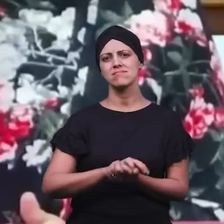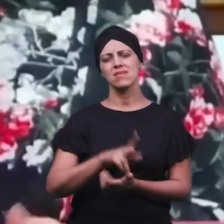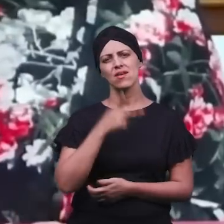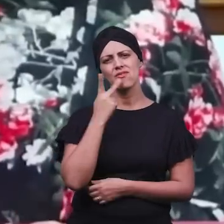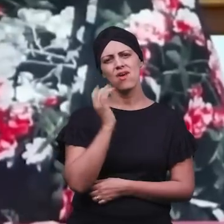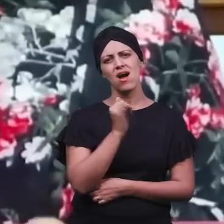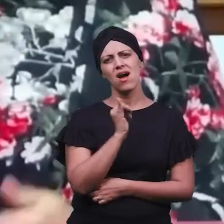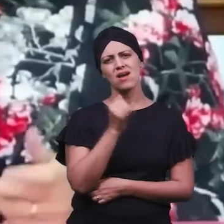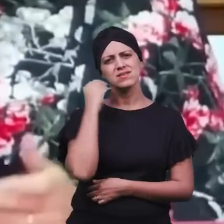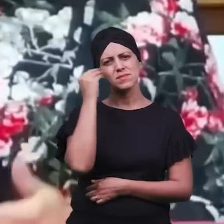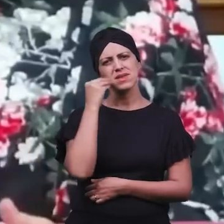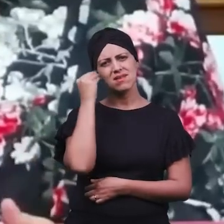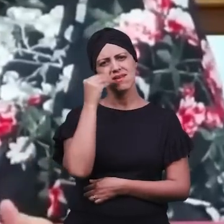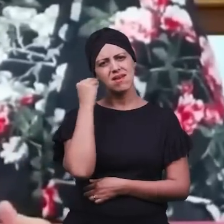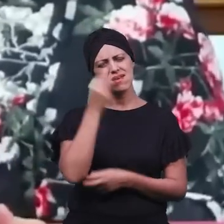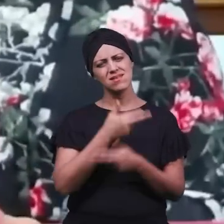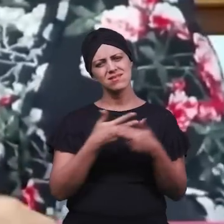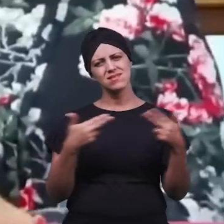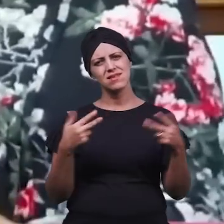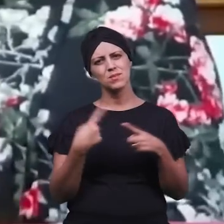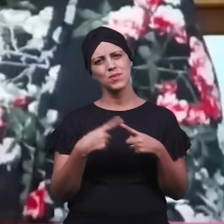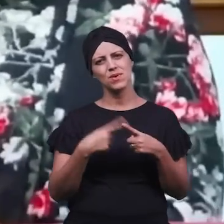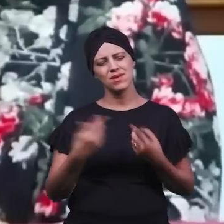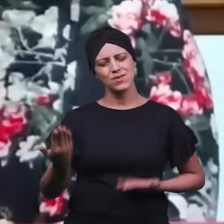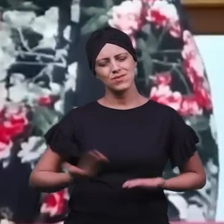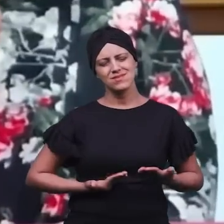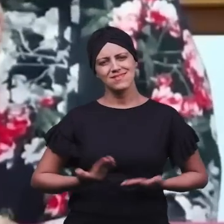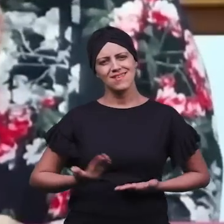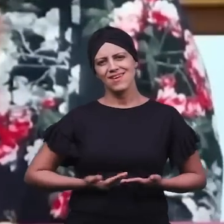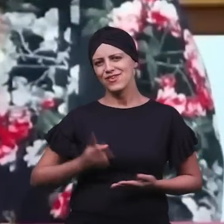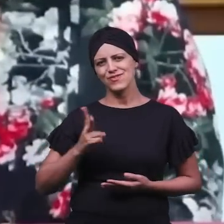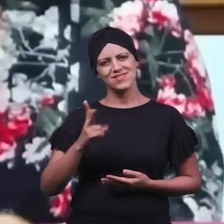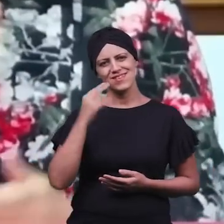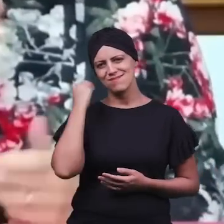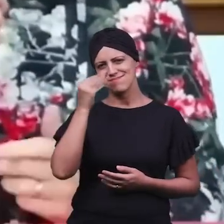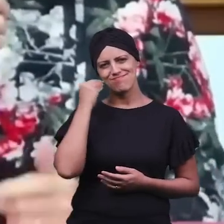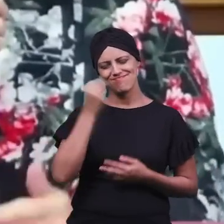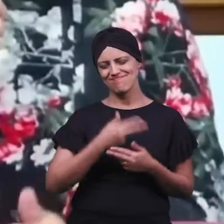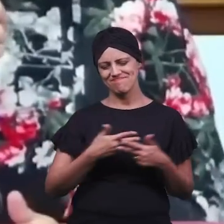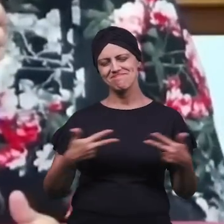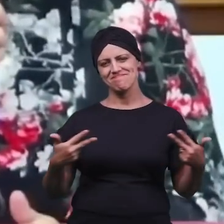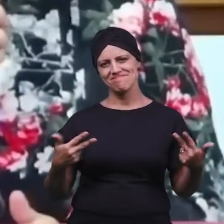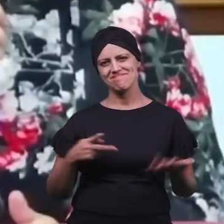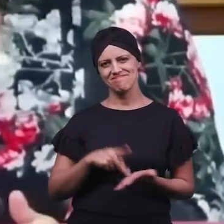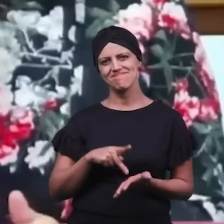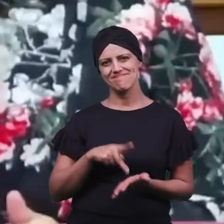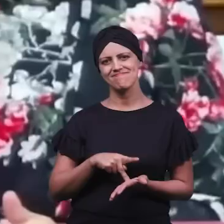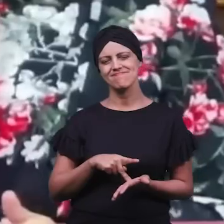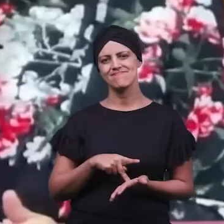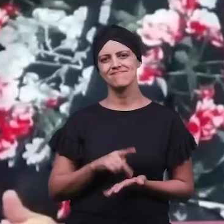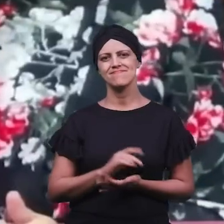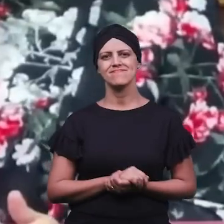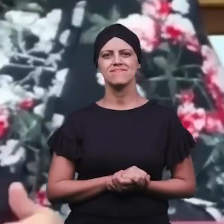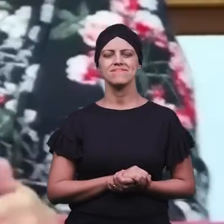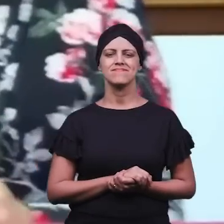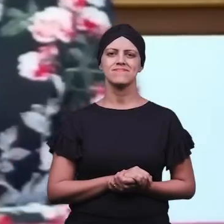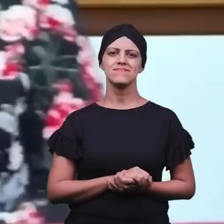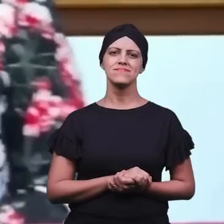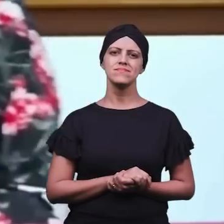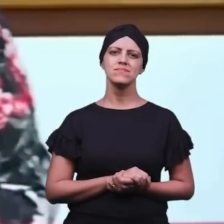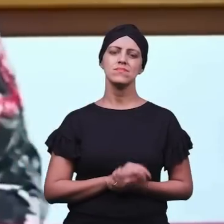contar experiências, porque a gente vive, o servo do Senhor vive de experiências, não é? É isso que nos sustenta.